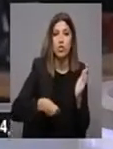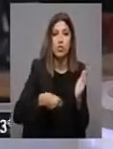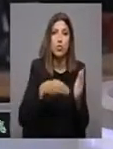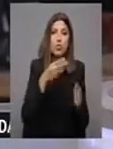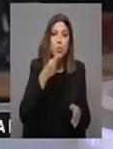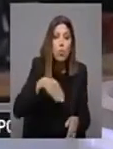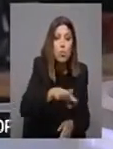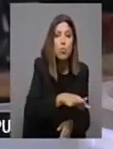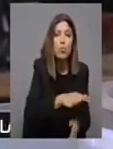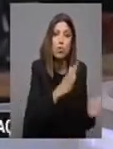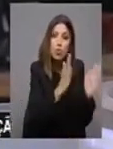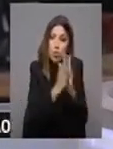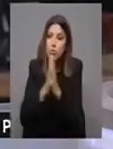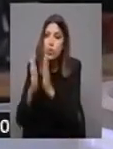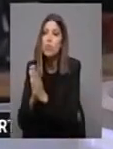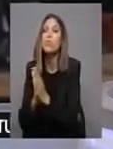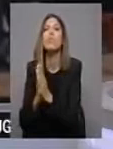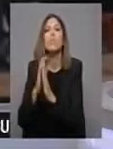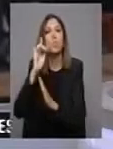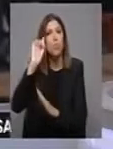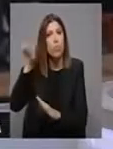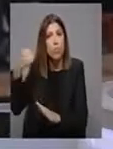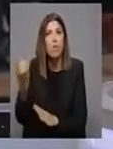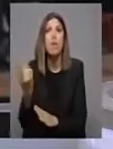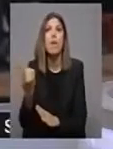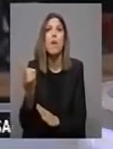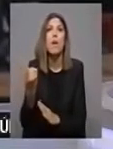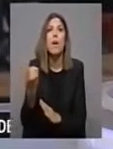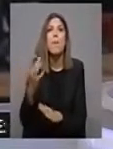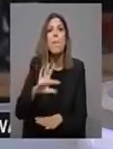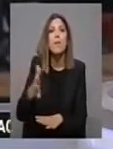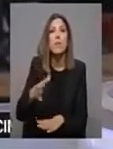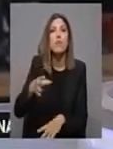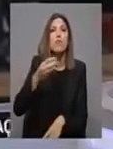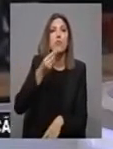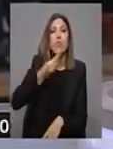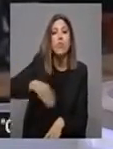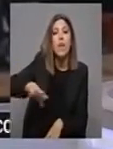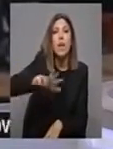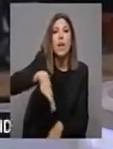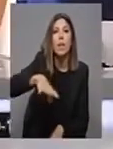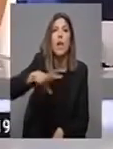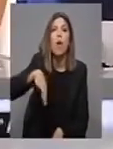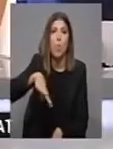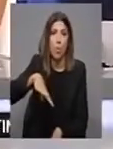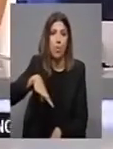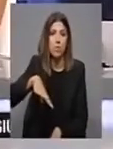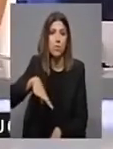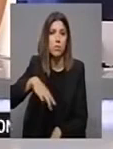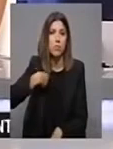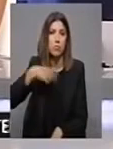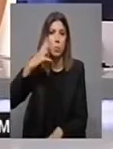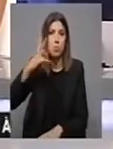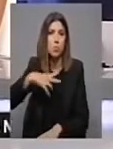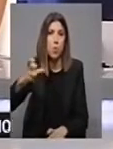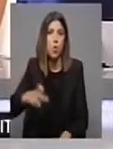cartas cadastrais, nós conseguimos saber exatamente, ou mais ou menos aproximadamente, onde fica a propriedade. E a partir desse momento o proprietário